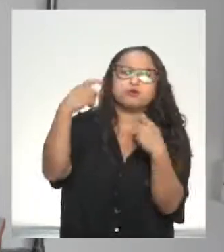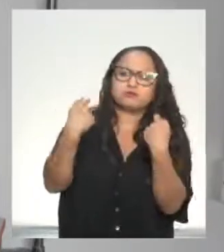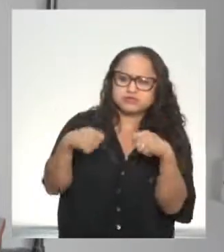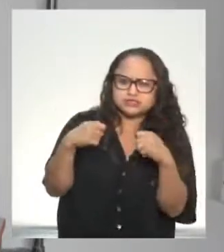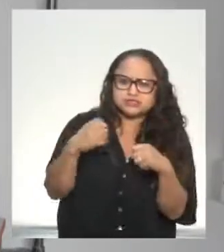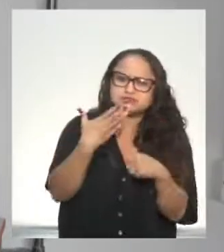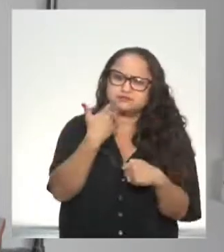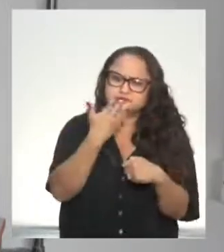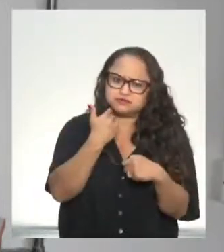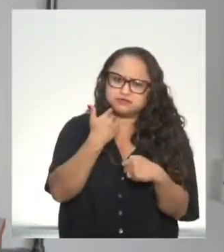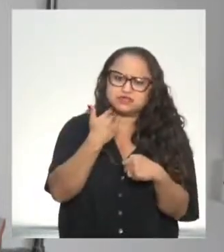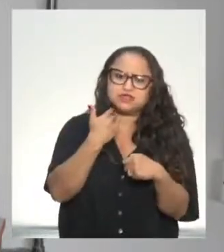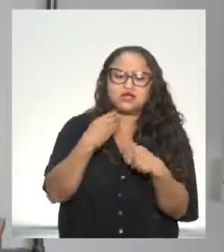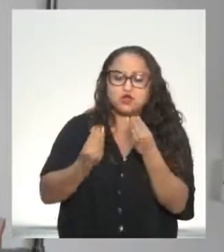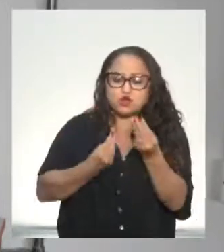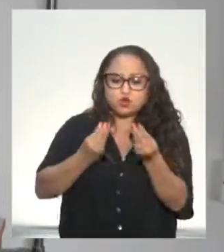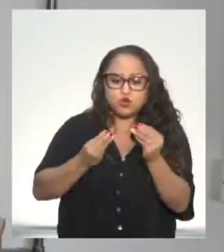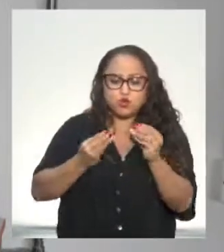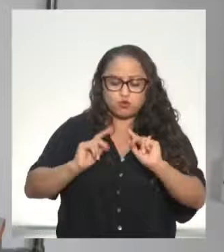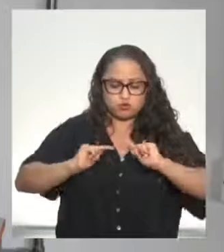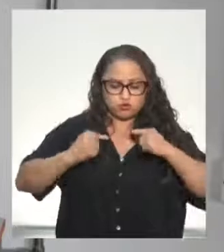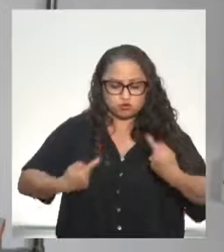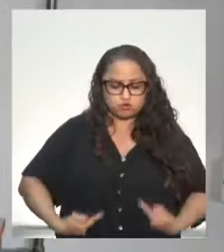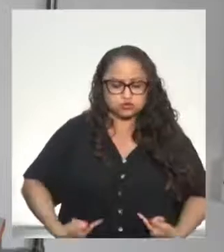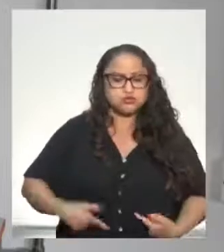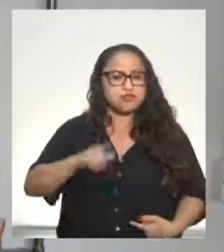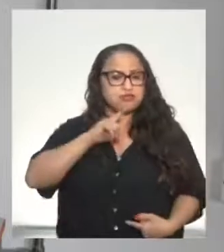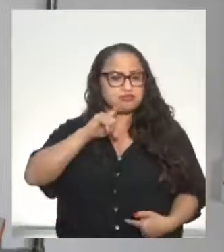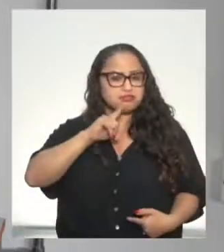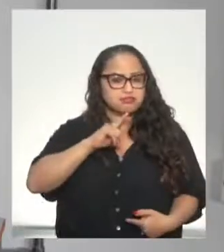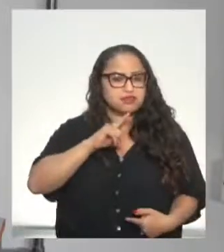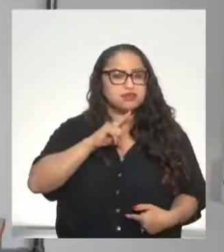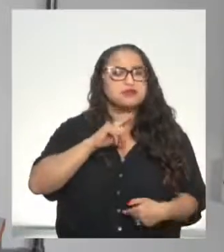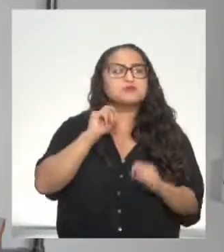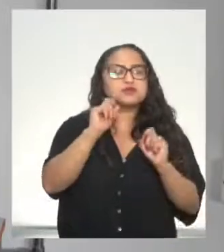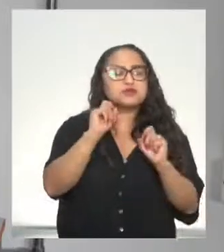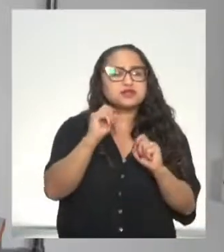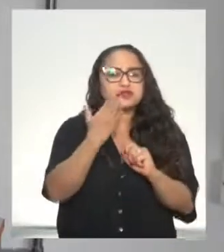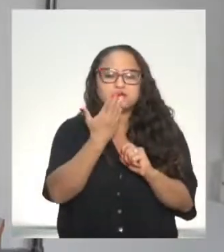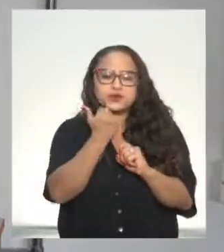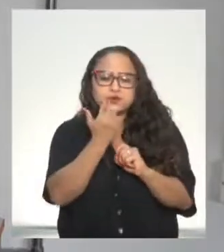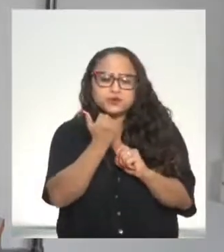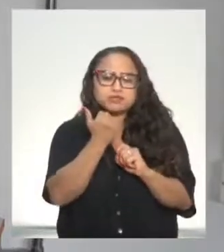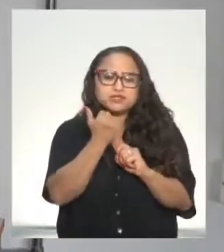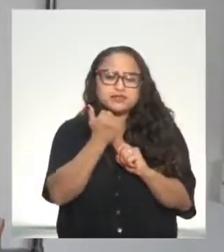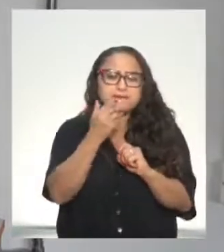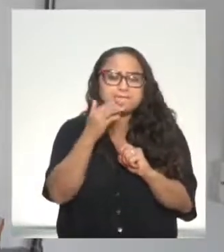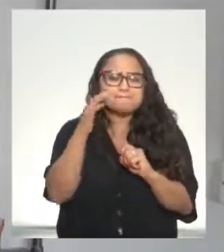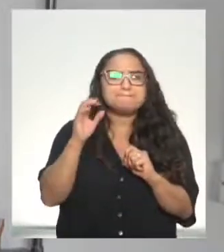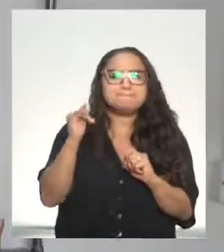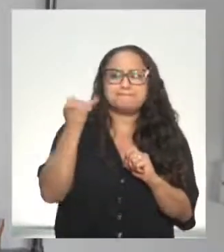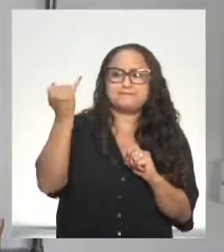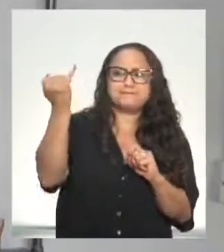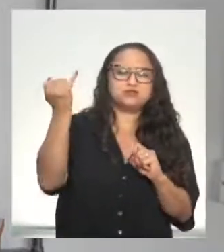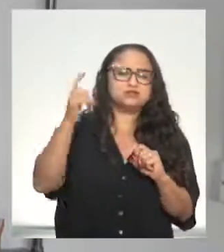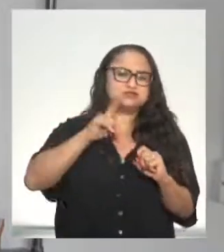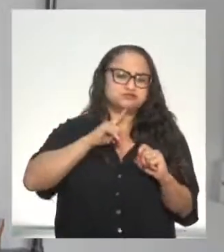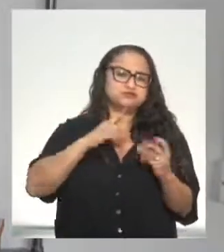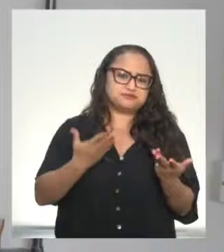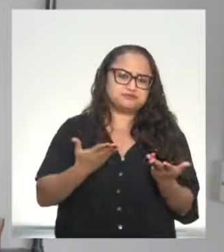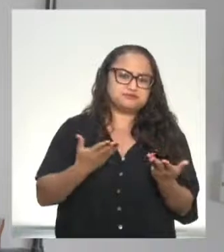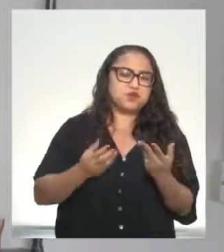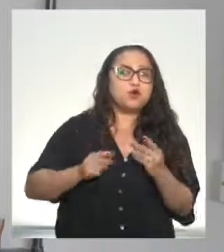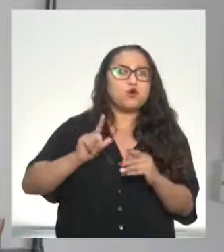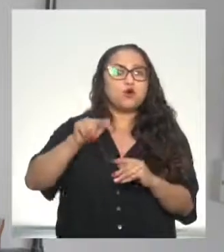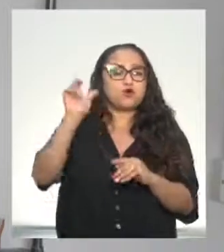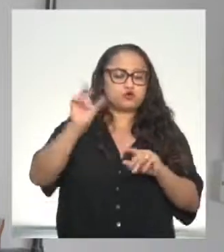estação espacial ou na nave, onde eles estiverem, o alimento ideal para aquele astronauta. Outro projeto que vale destaque a gente